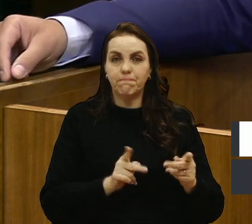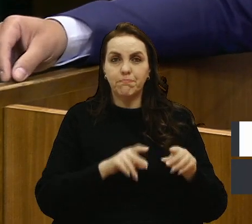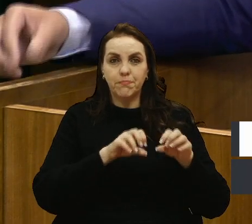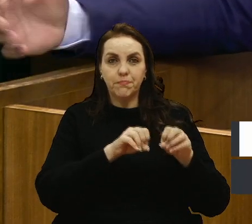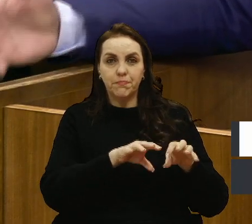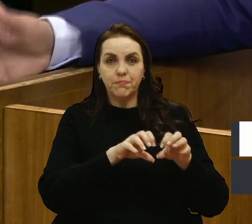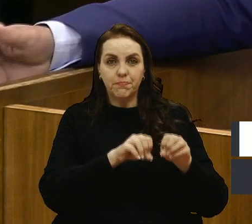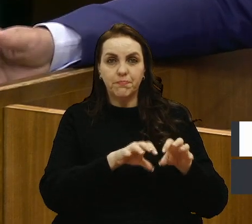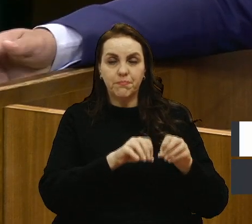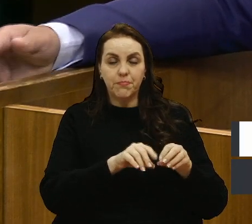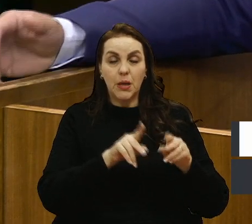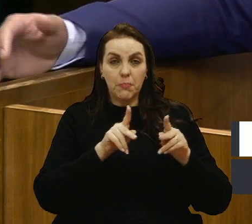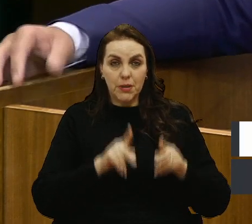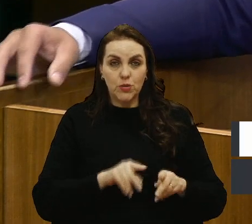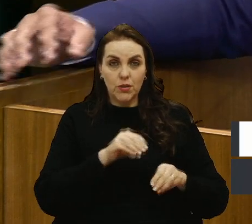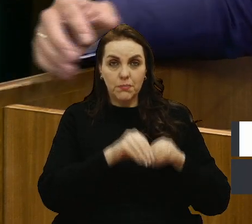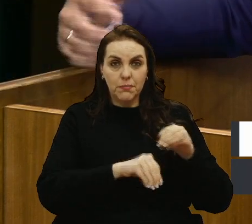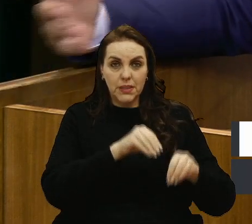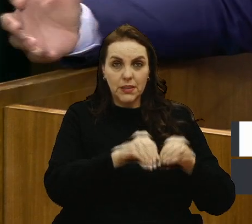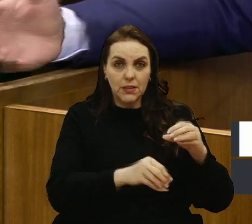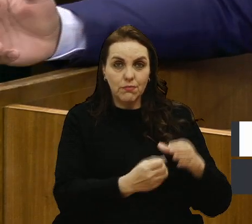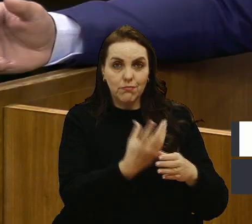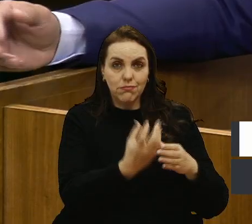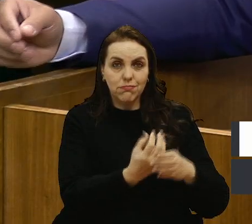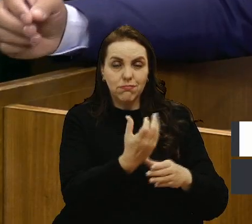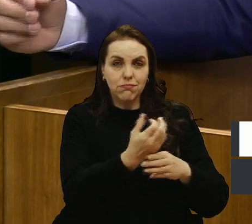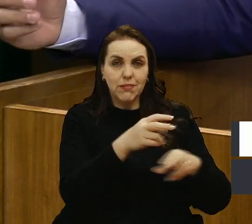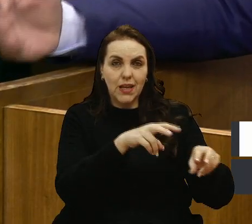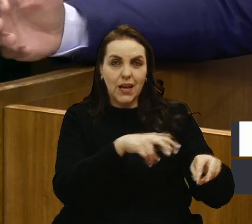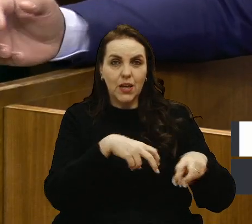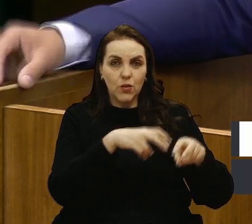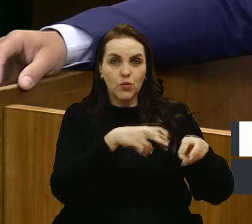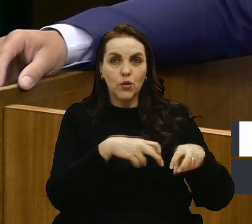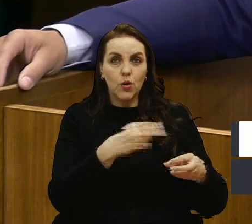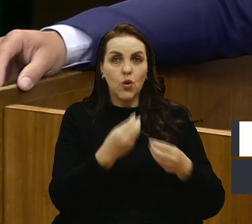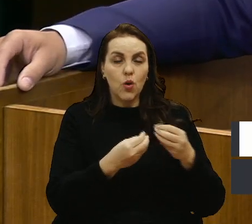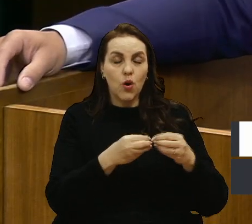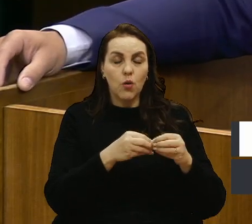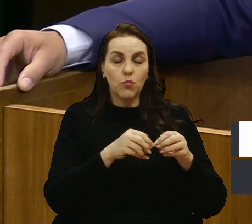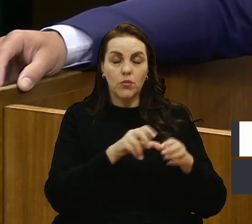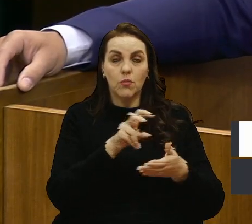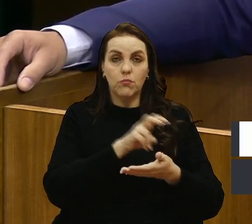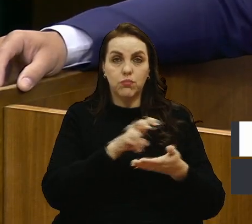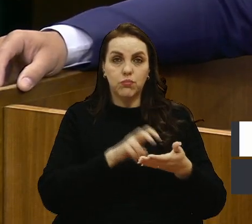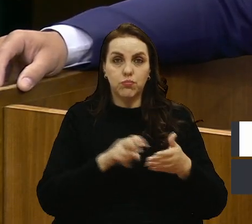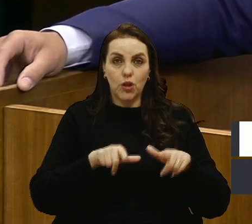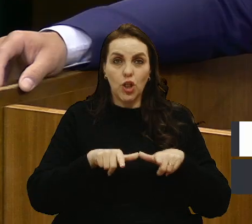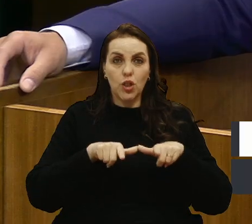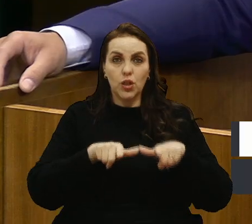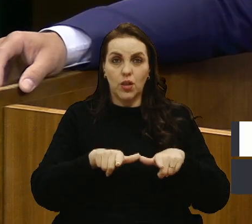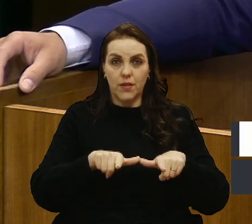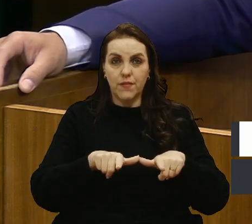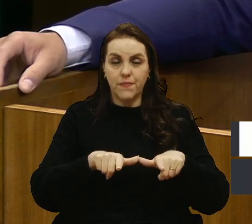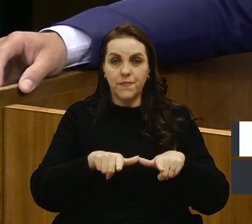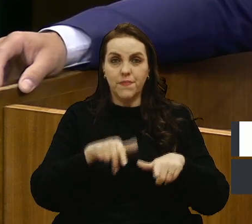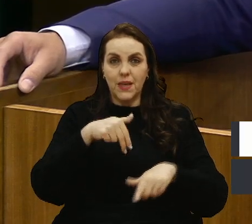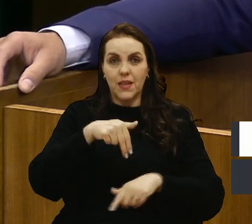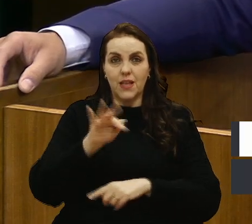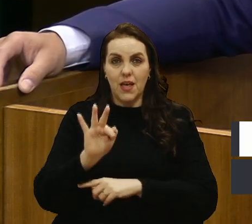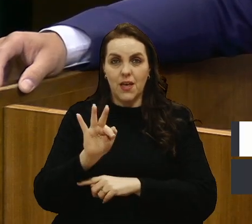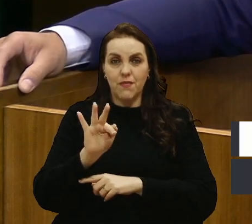nossos produtores, os nossos agricultores, na emissão da nota fiscal eletrônica.